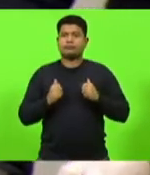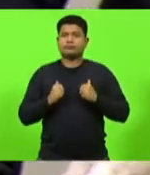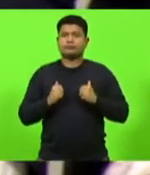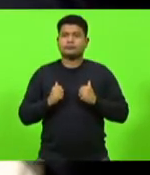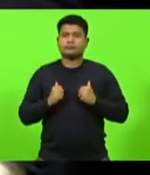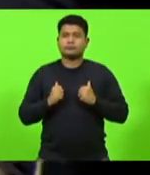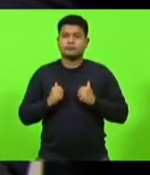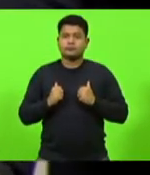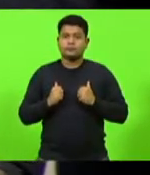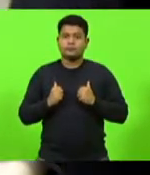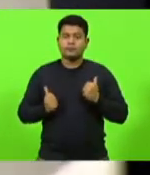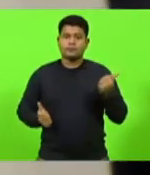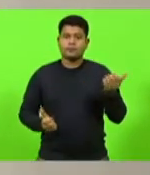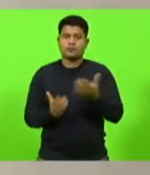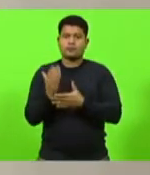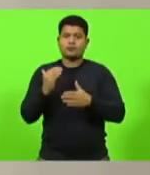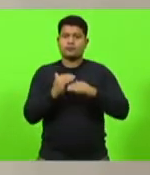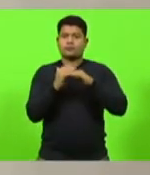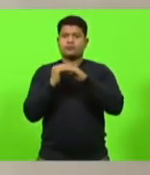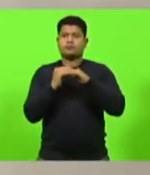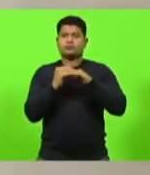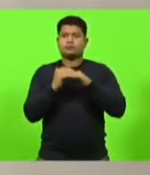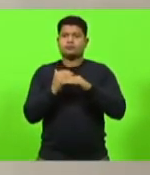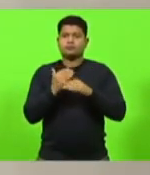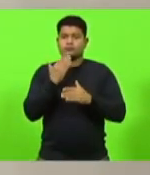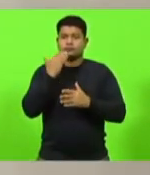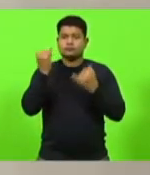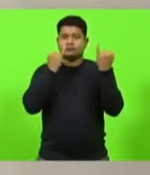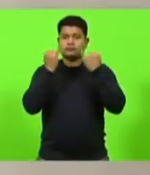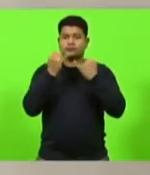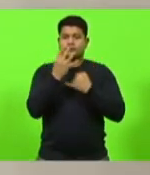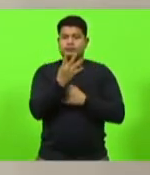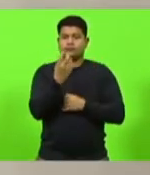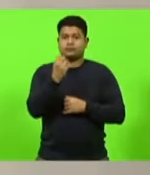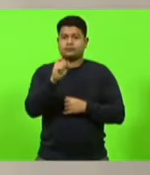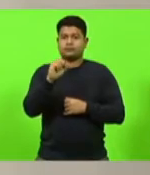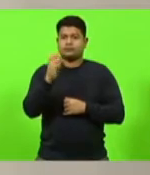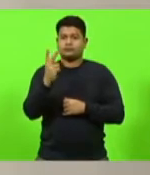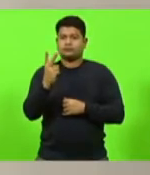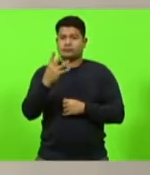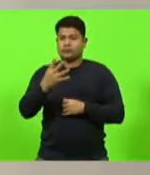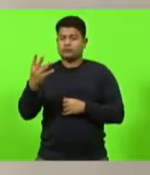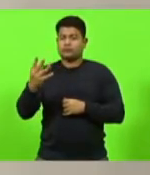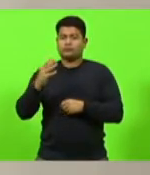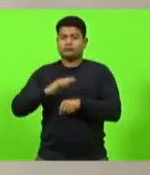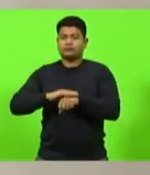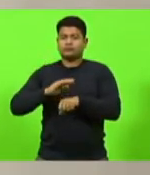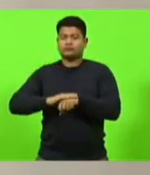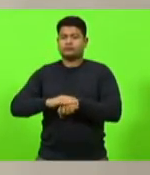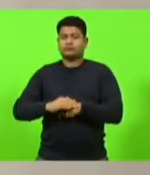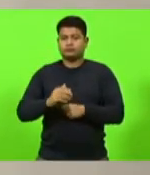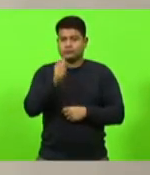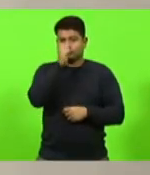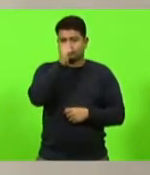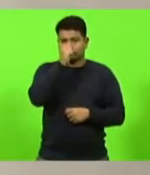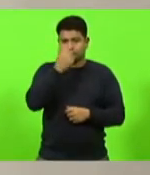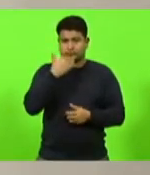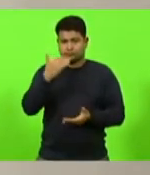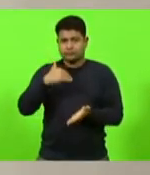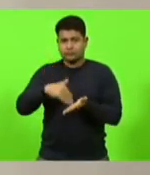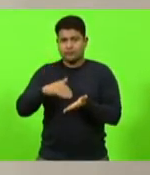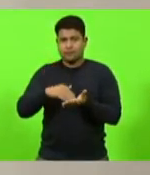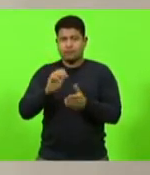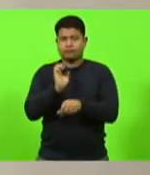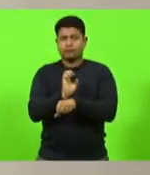como se encontram. Aprovado por unanimidade. Pedido de informação 484, autor, deputado João Amin, solicitando ao secretário de